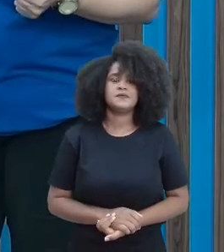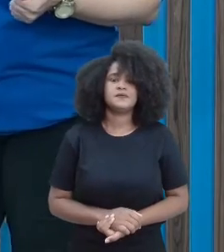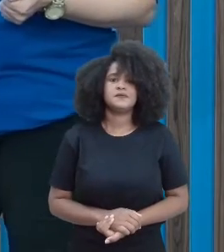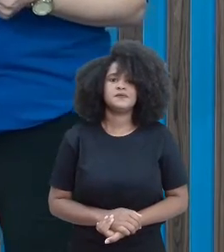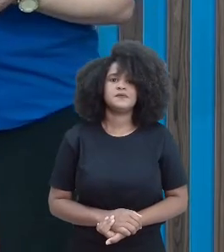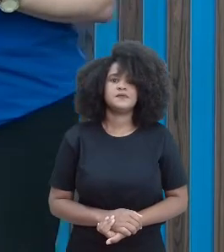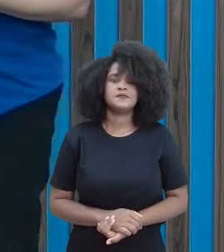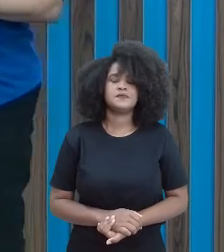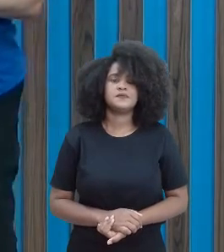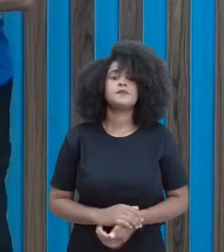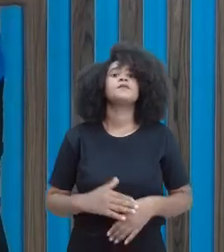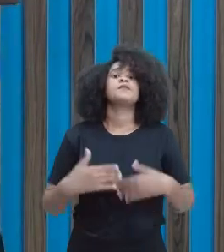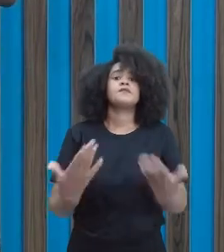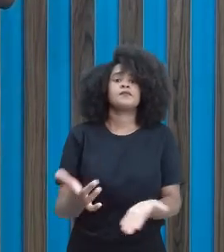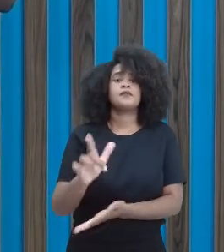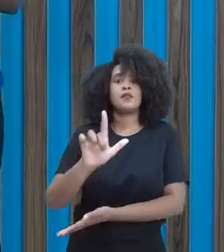ó,